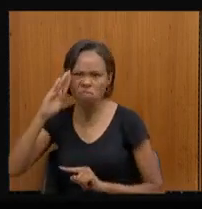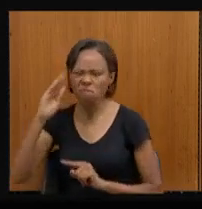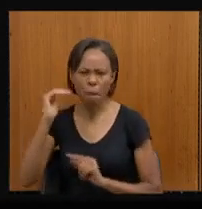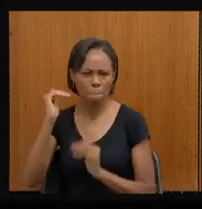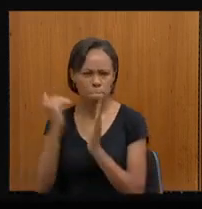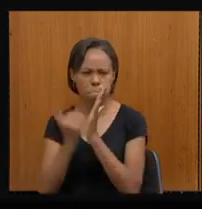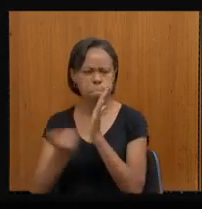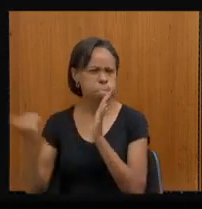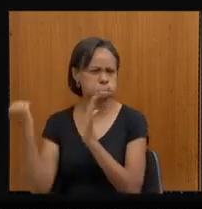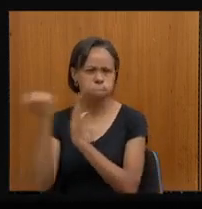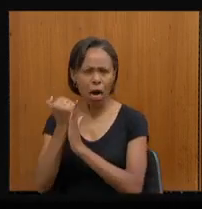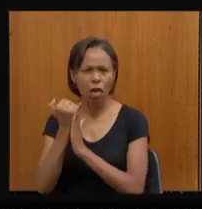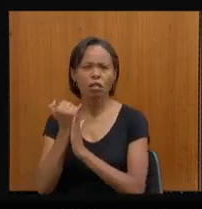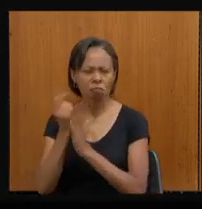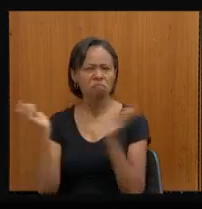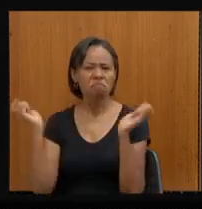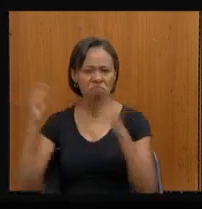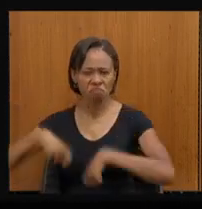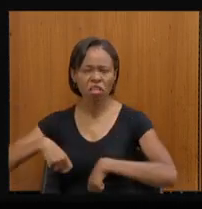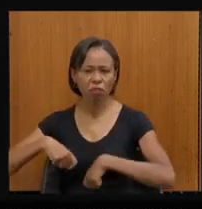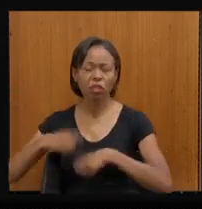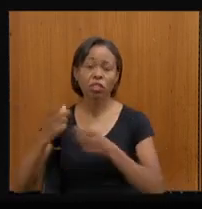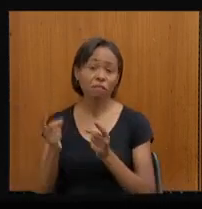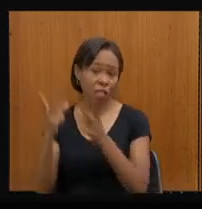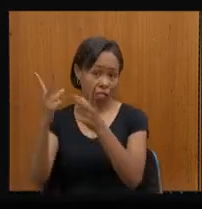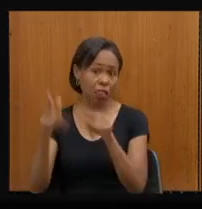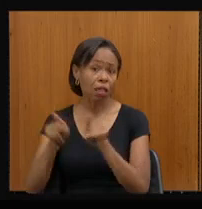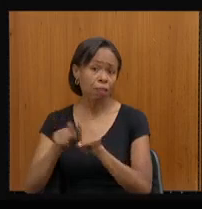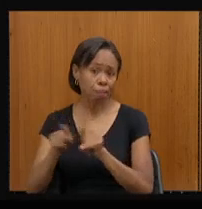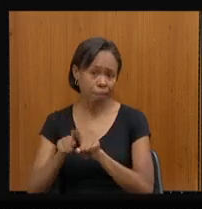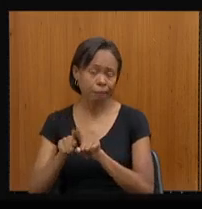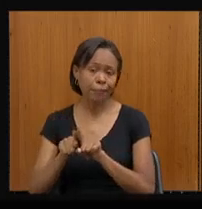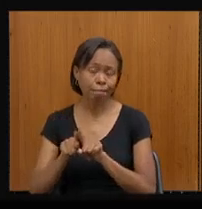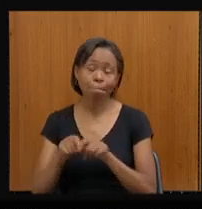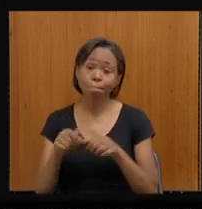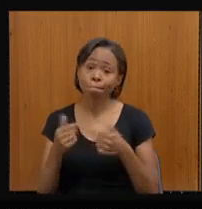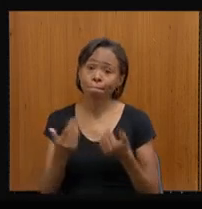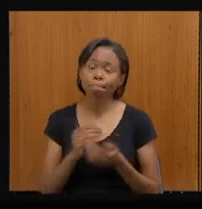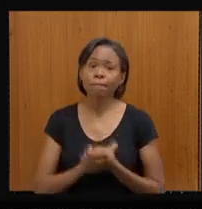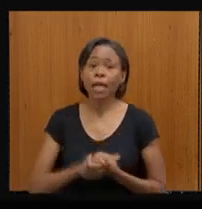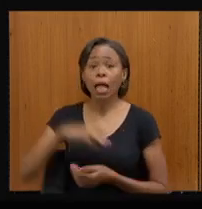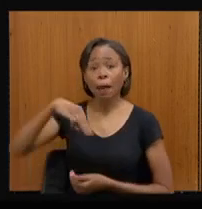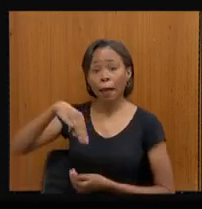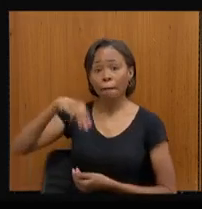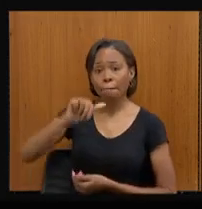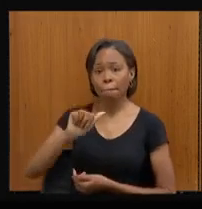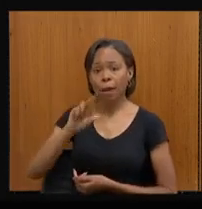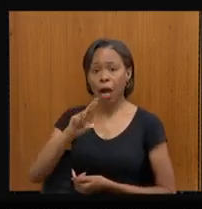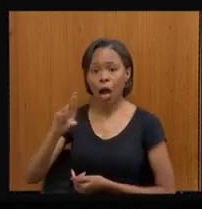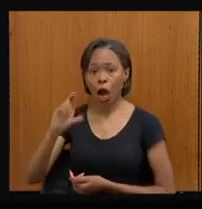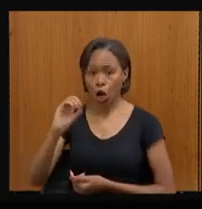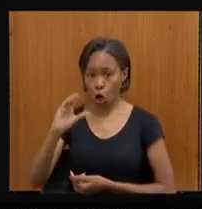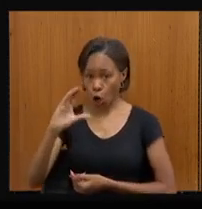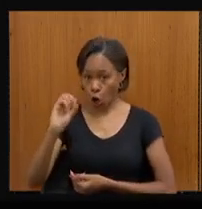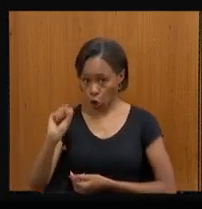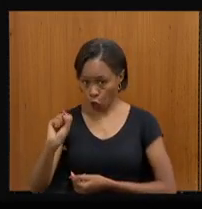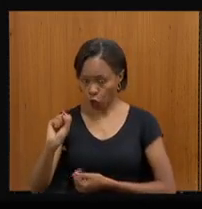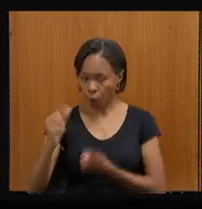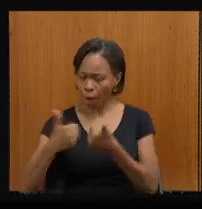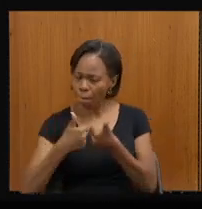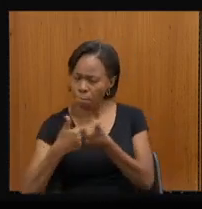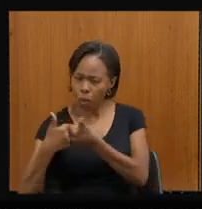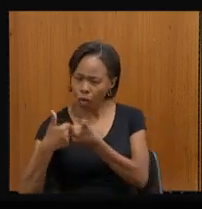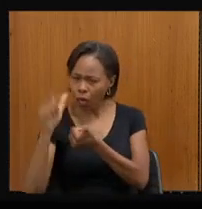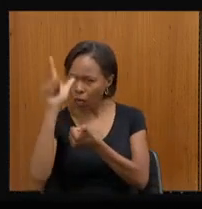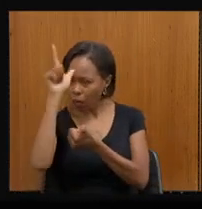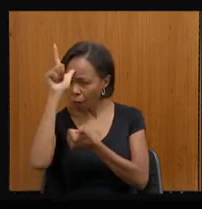precisar aproveitar e vender isso lá fora também pode olha para Marrocos pela proximidade com a Alemanha o com a